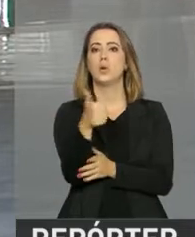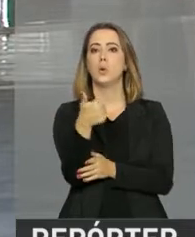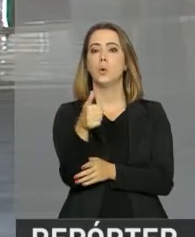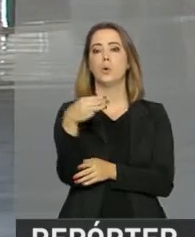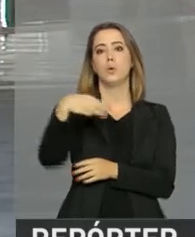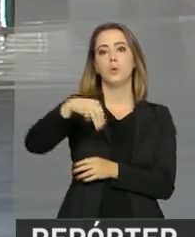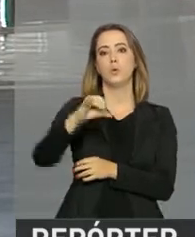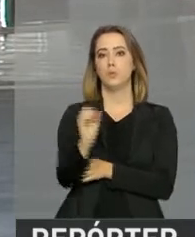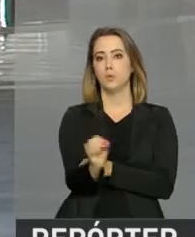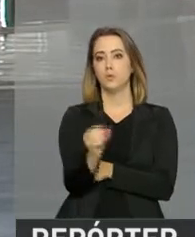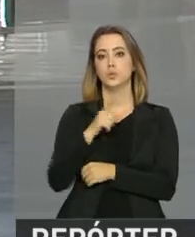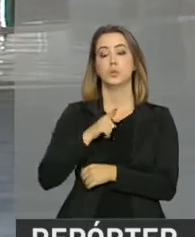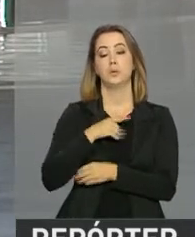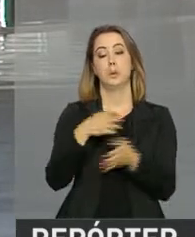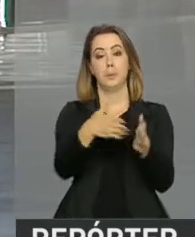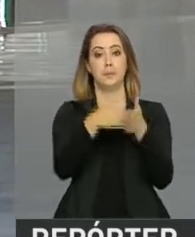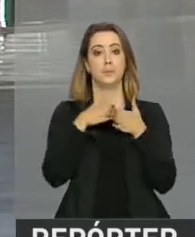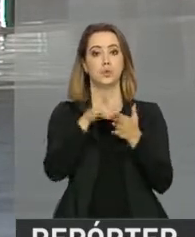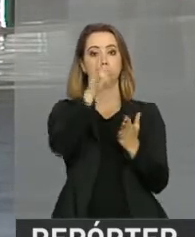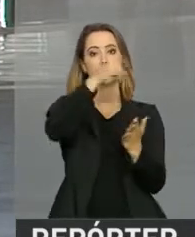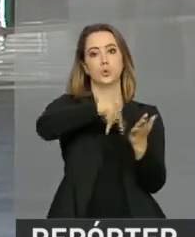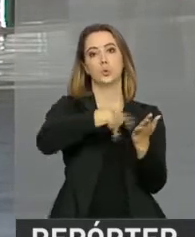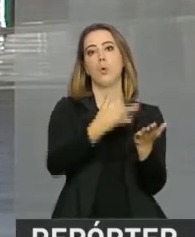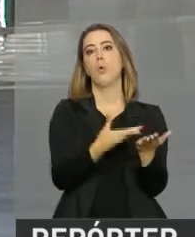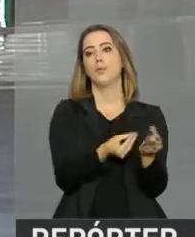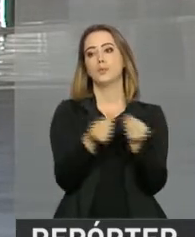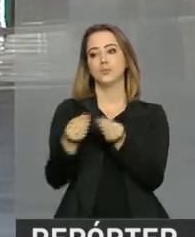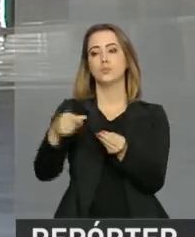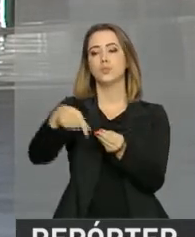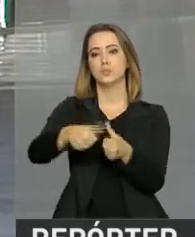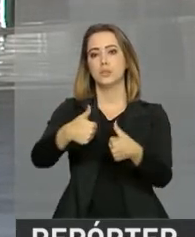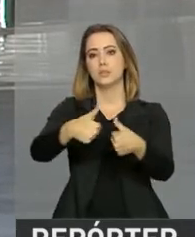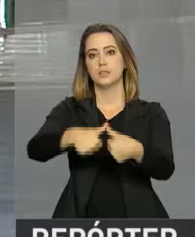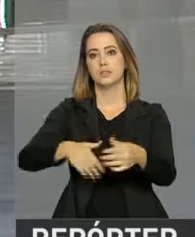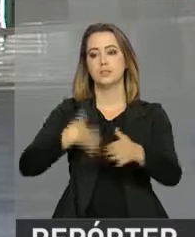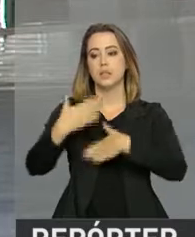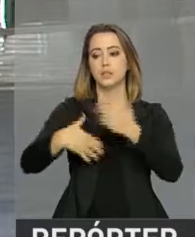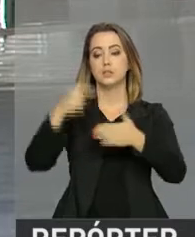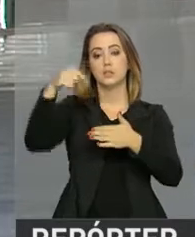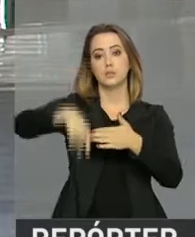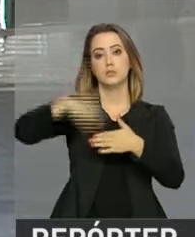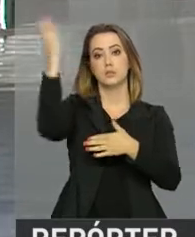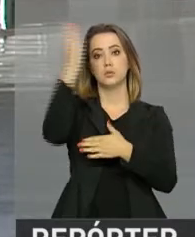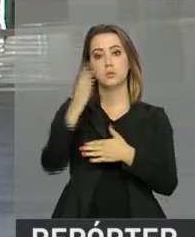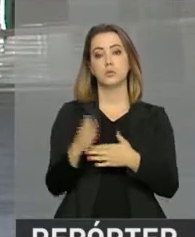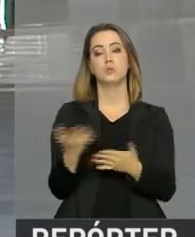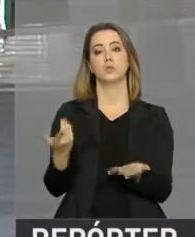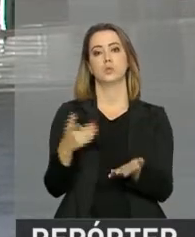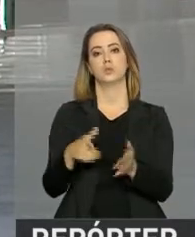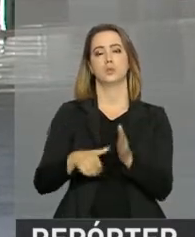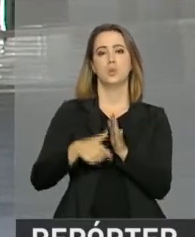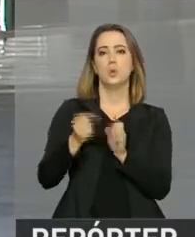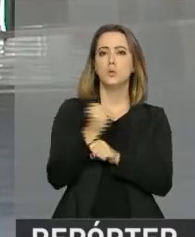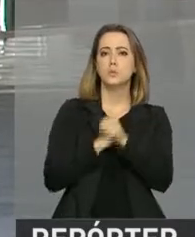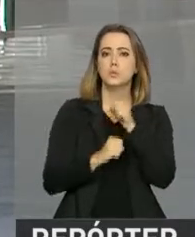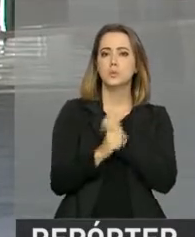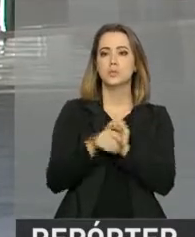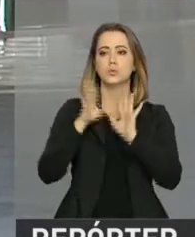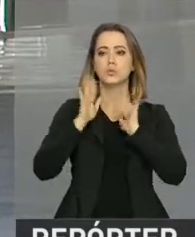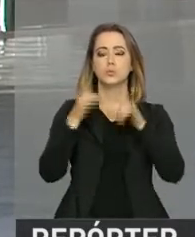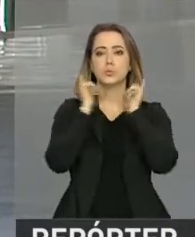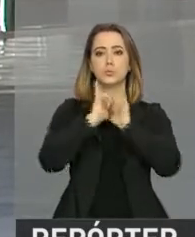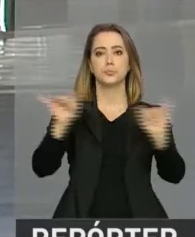o registro em novembro do ano passado foi publicado um conjunto despacho em conjunto do conselho nacional